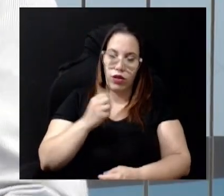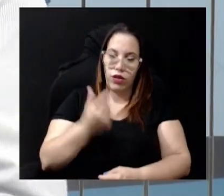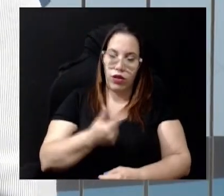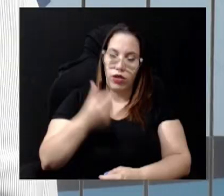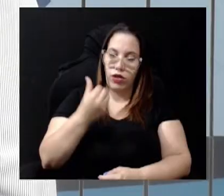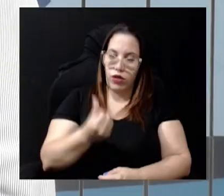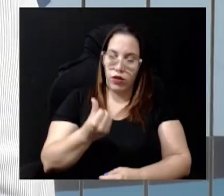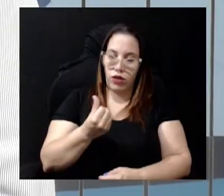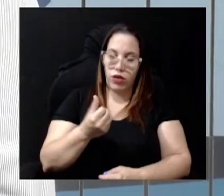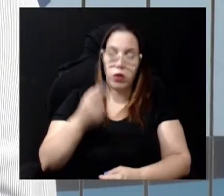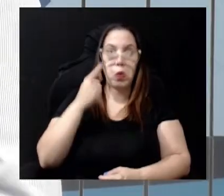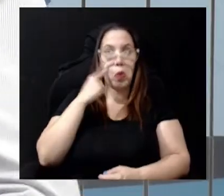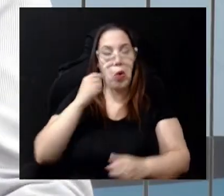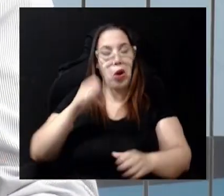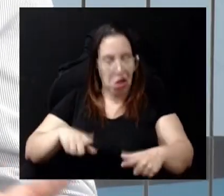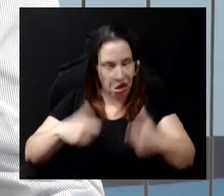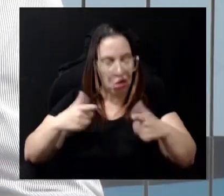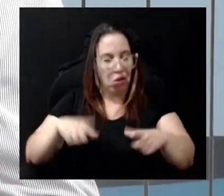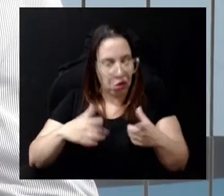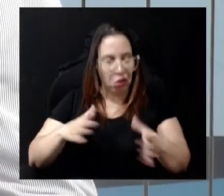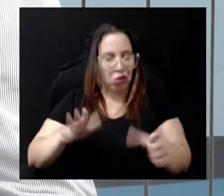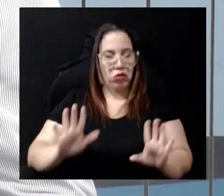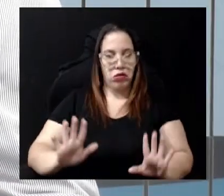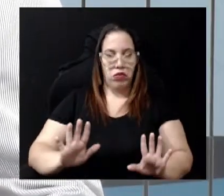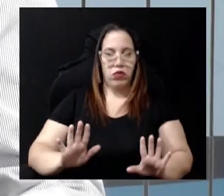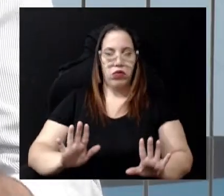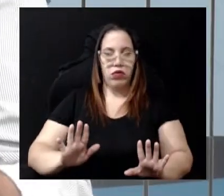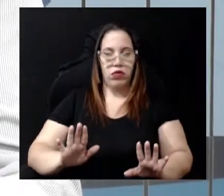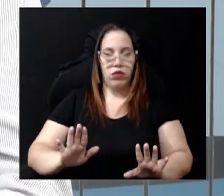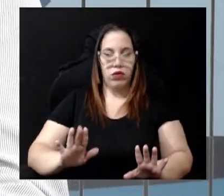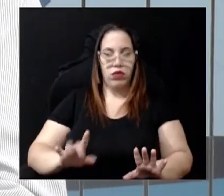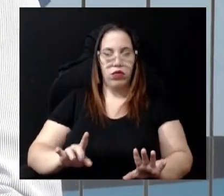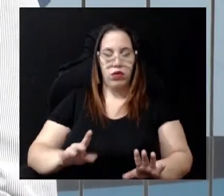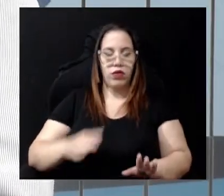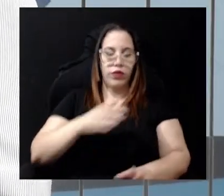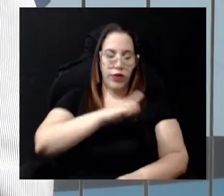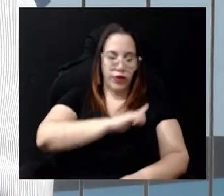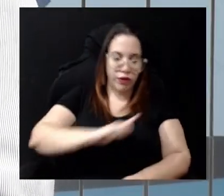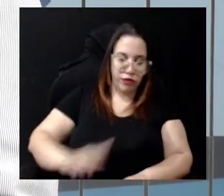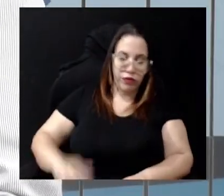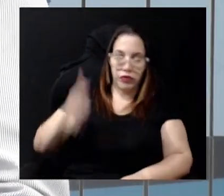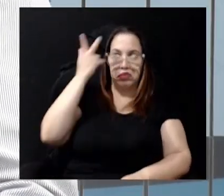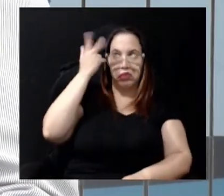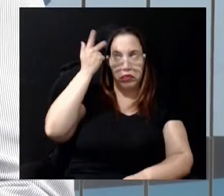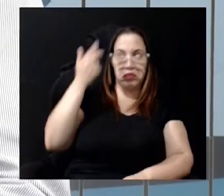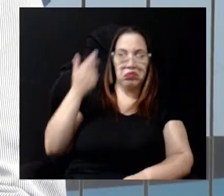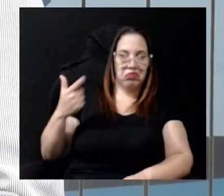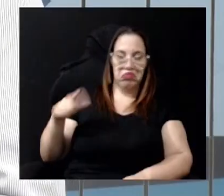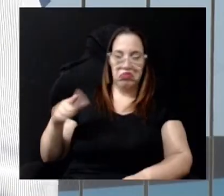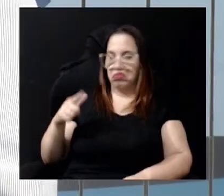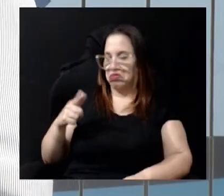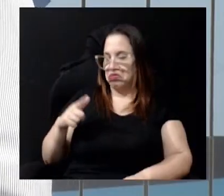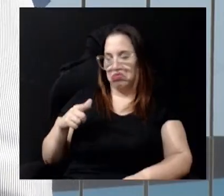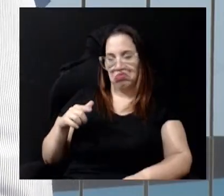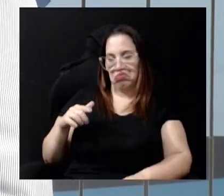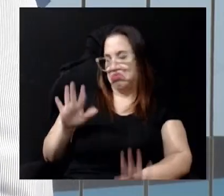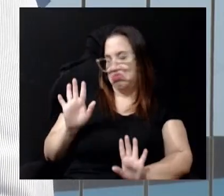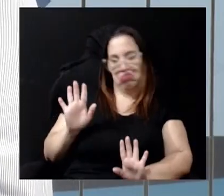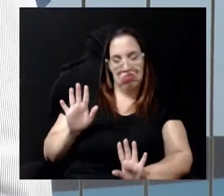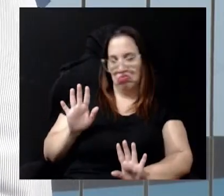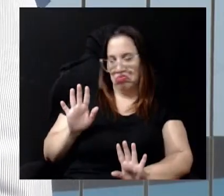lupa. Agora, e aí, estando num governo natural que não tinha este interesse, ou não tinha esta